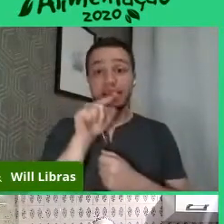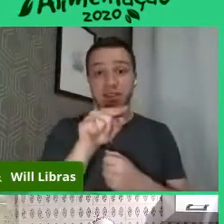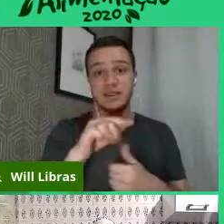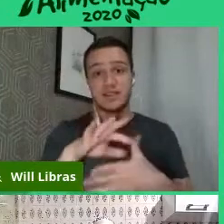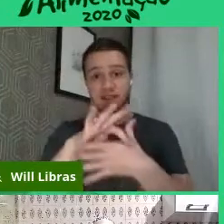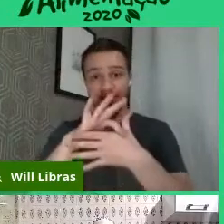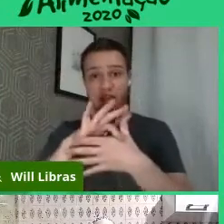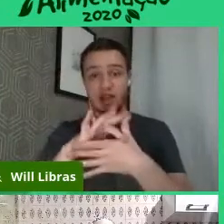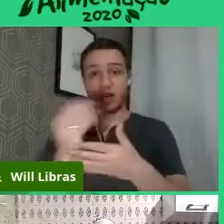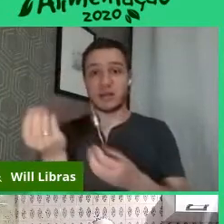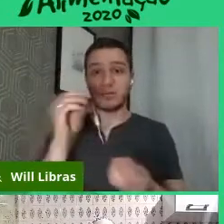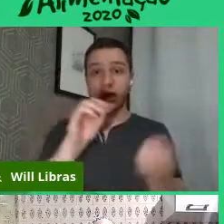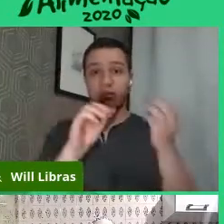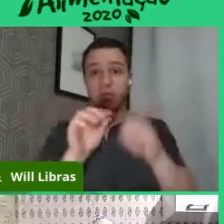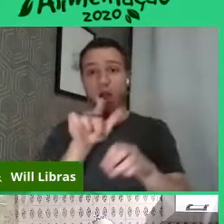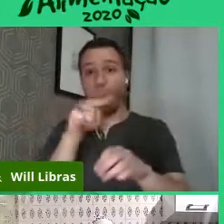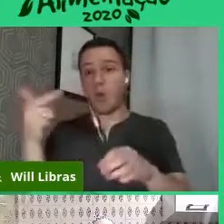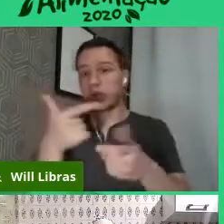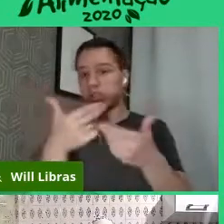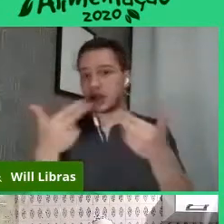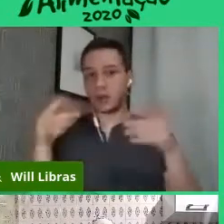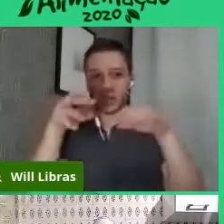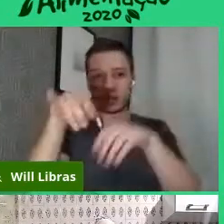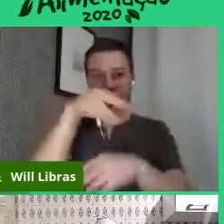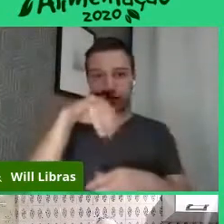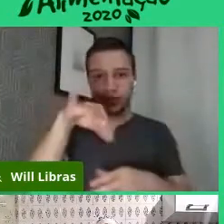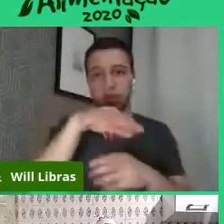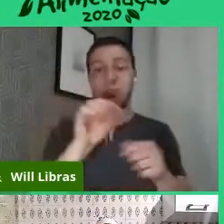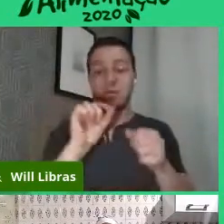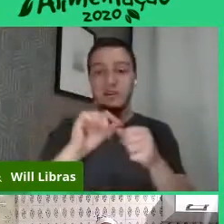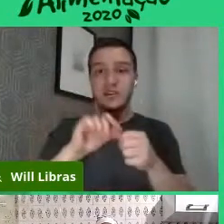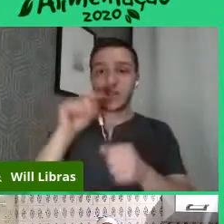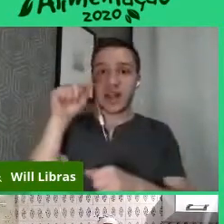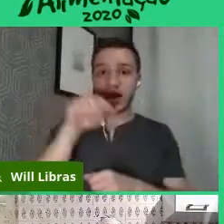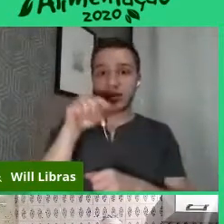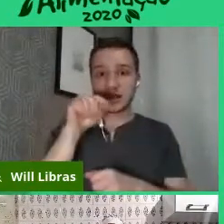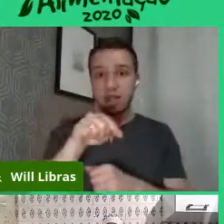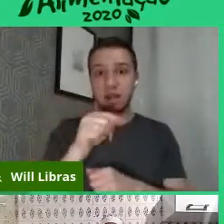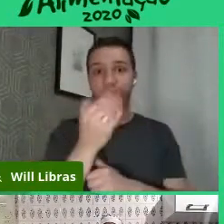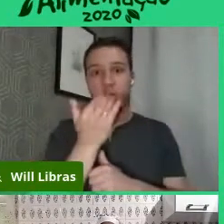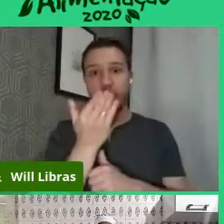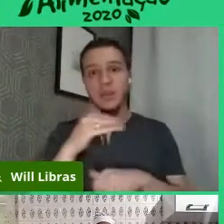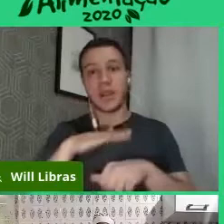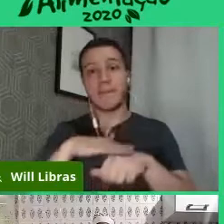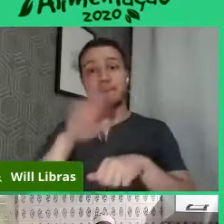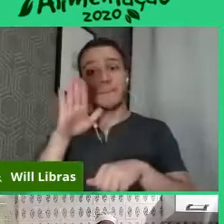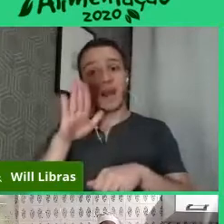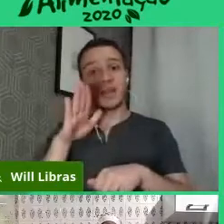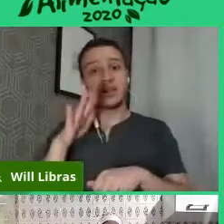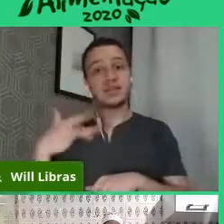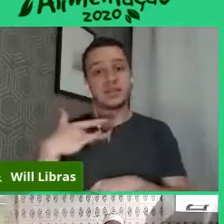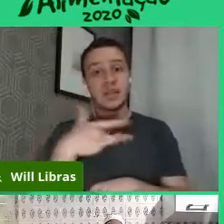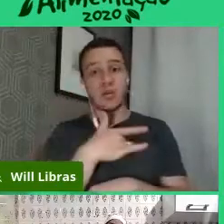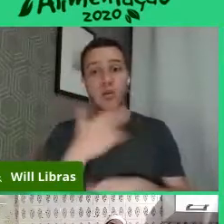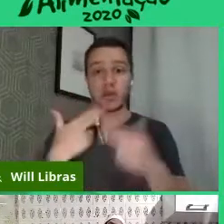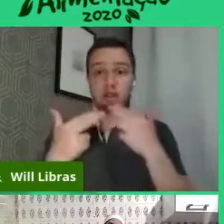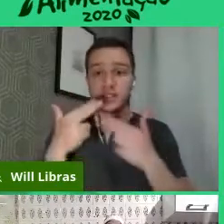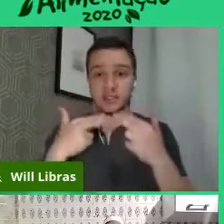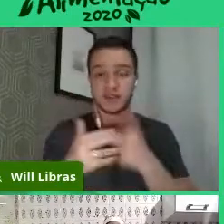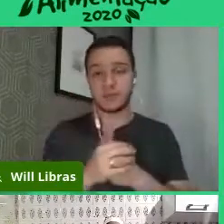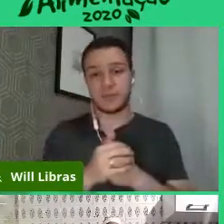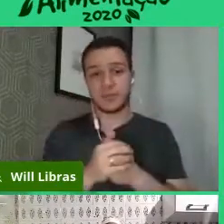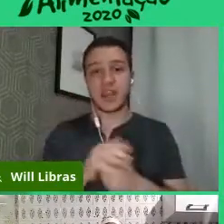a adicionar os outros ingredientes para tornar, então, essa receita mais nutritiva. Essa receita